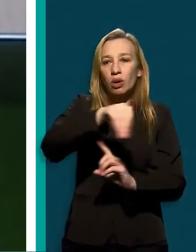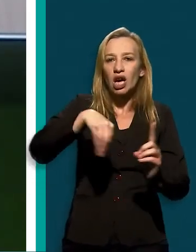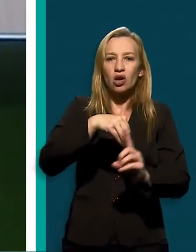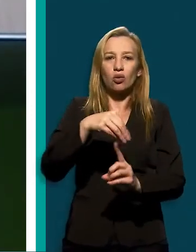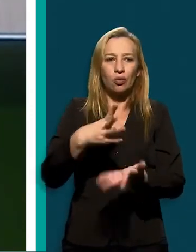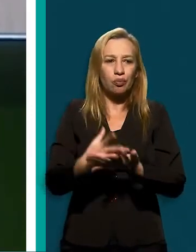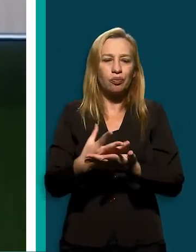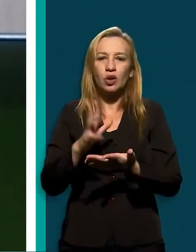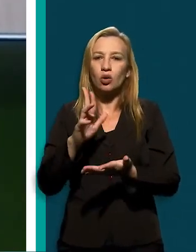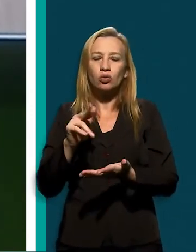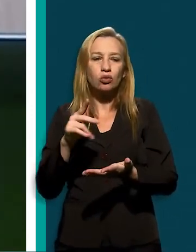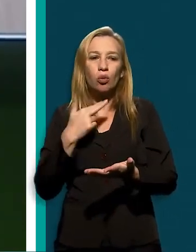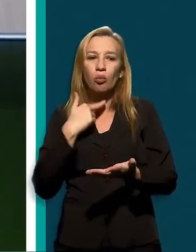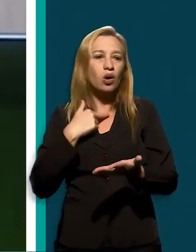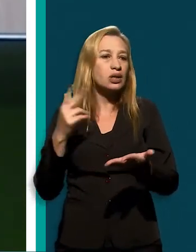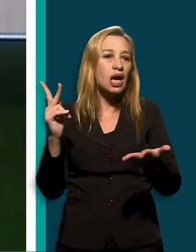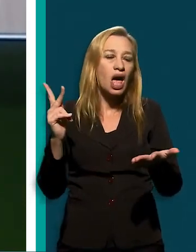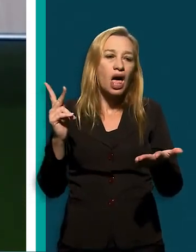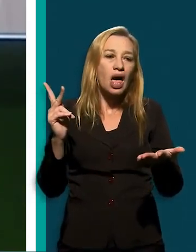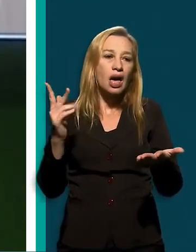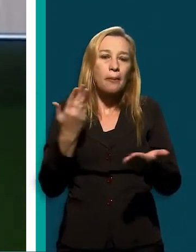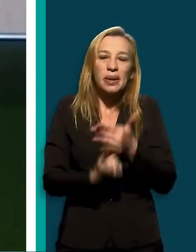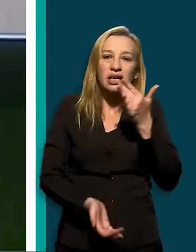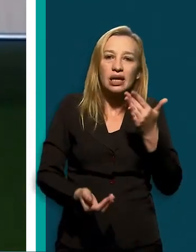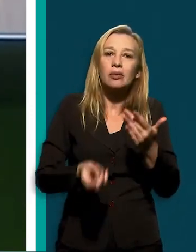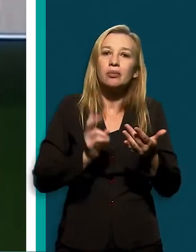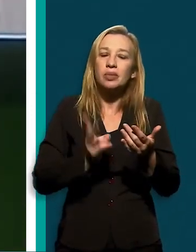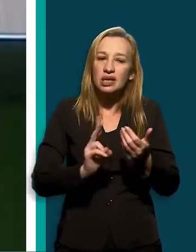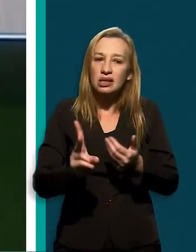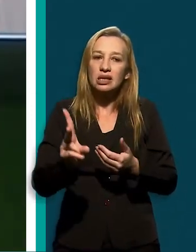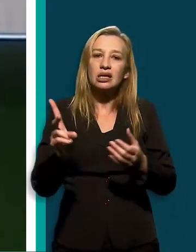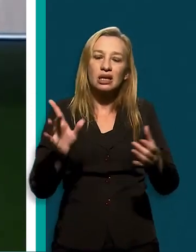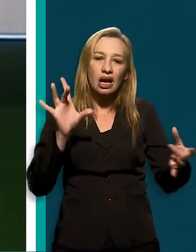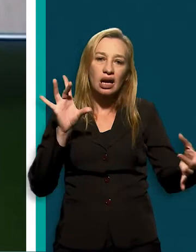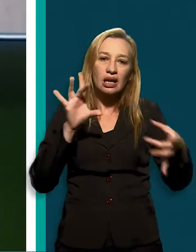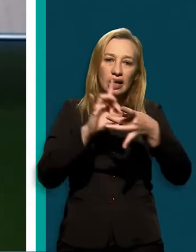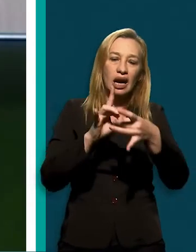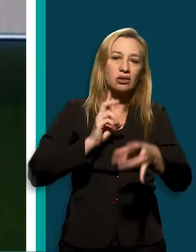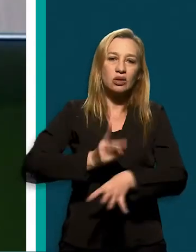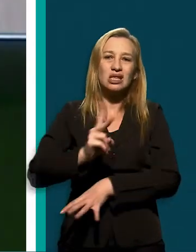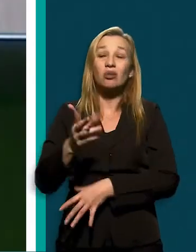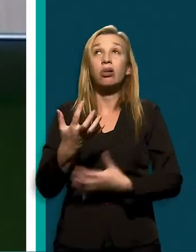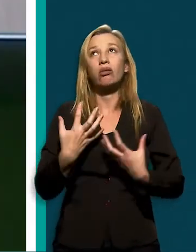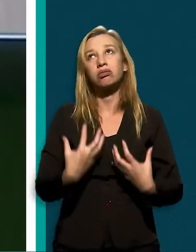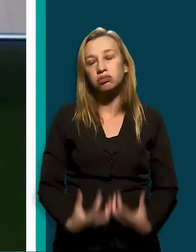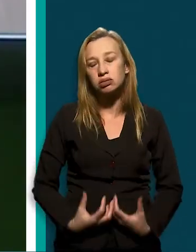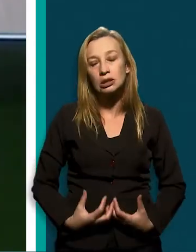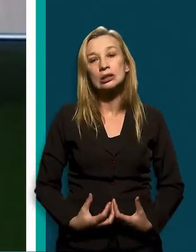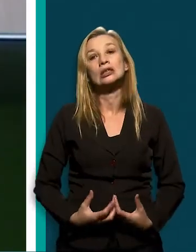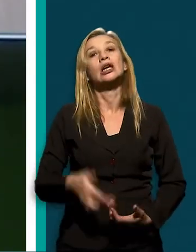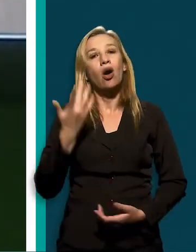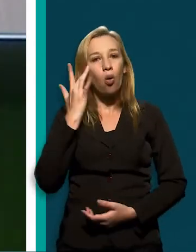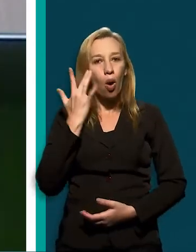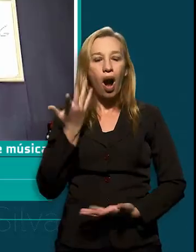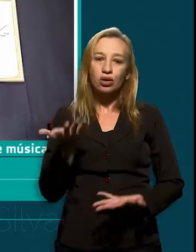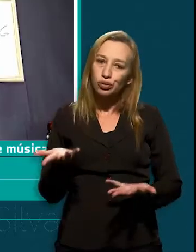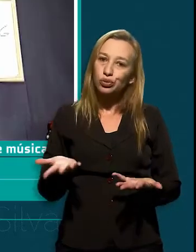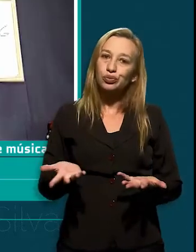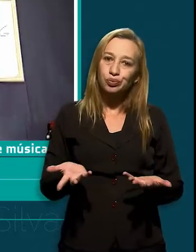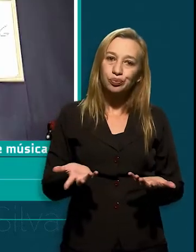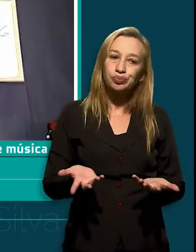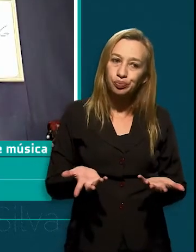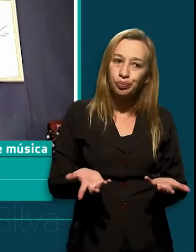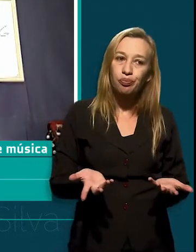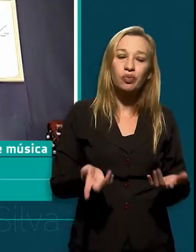mais vai poder se perder. Você vai ter que ficar realmente conectado, sabe? E eu acho isso cansativo,